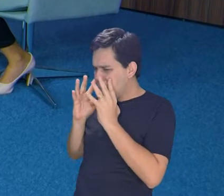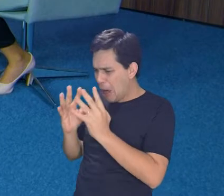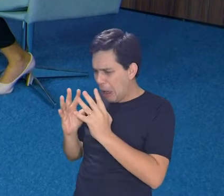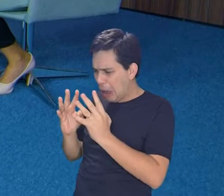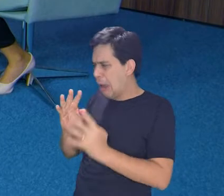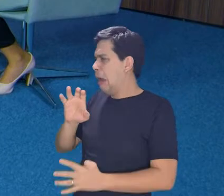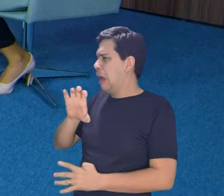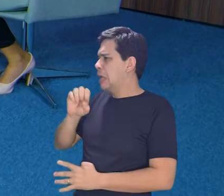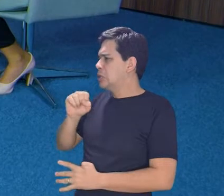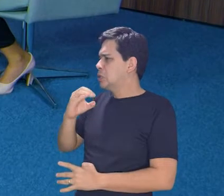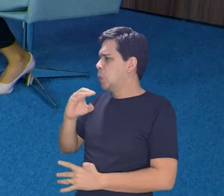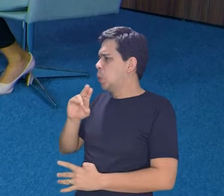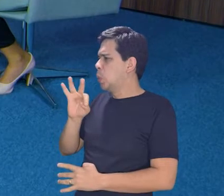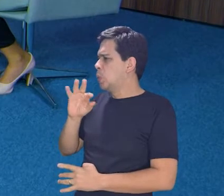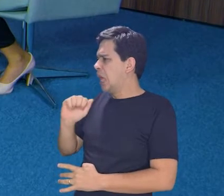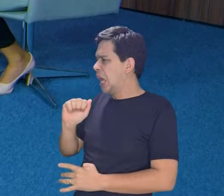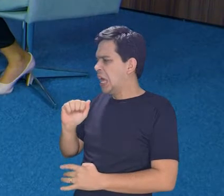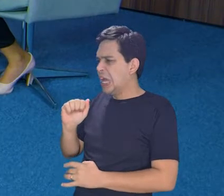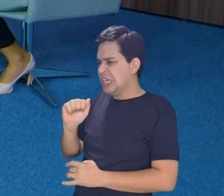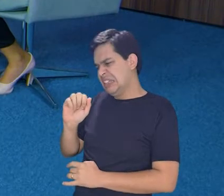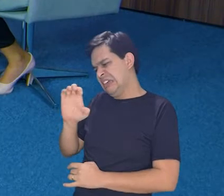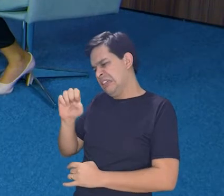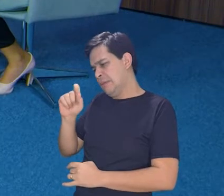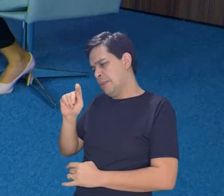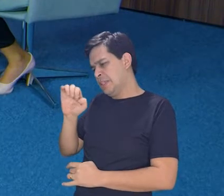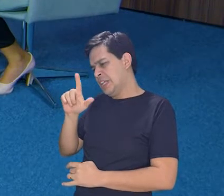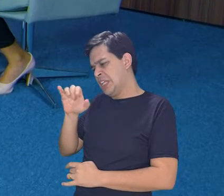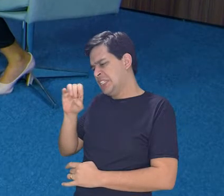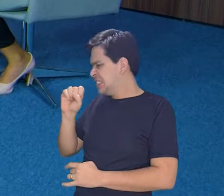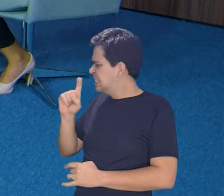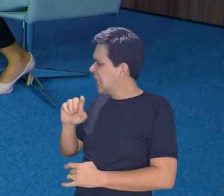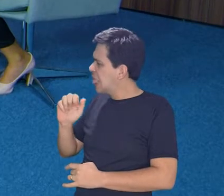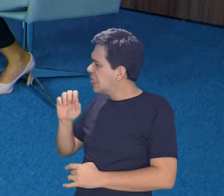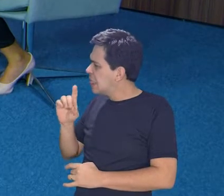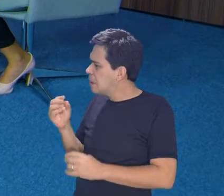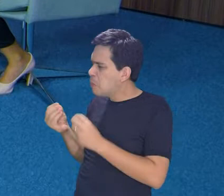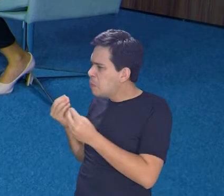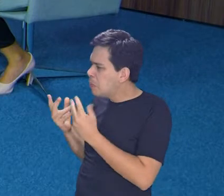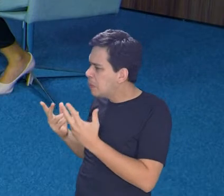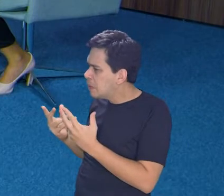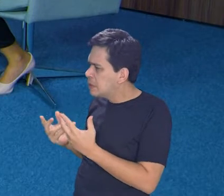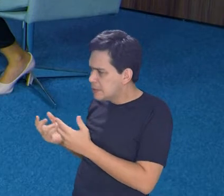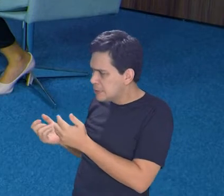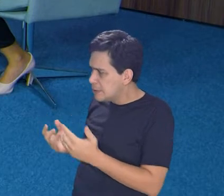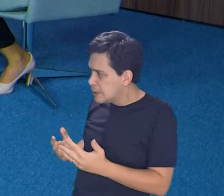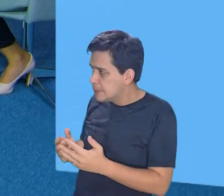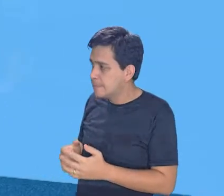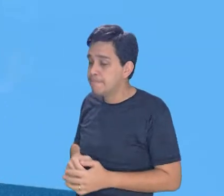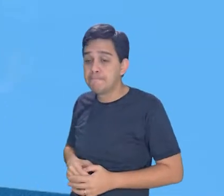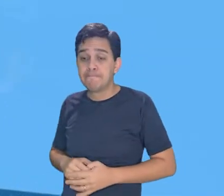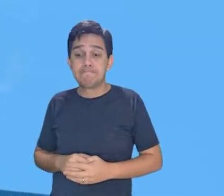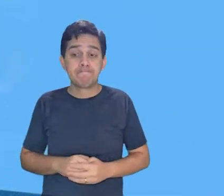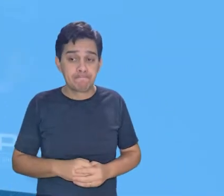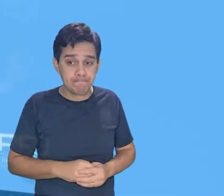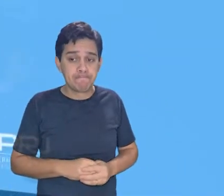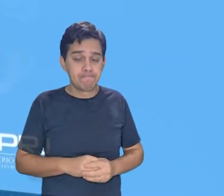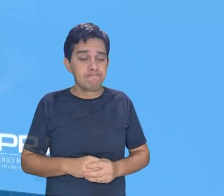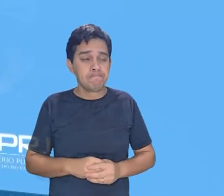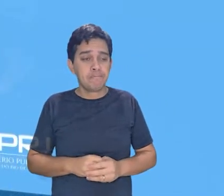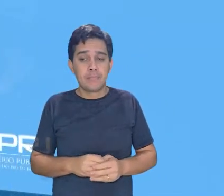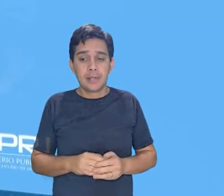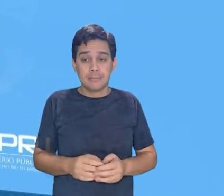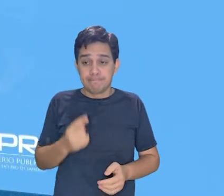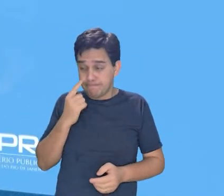a diferença entre ele e revelação espontânea da violência? A escuta especializada é um procedimento realizado pela rede de